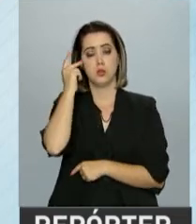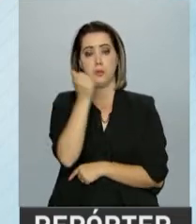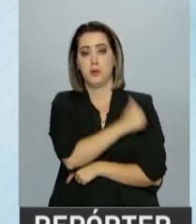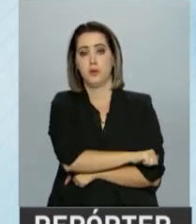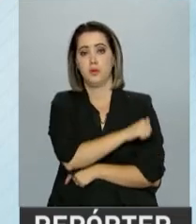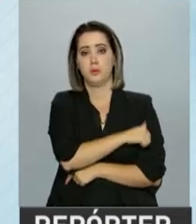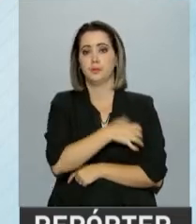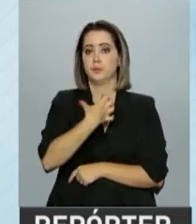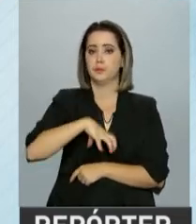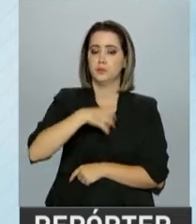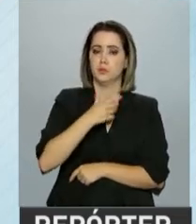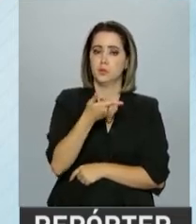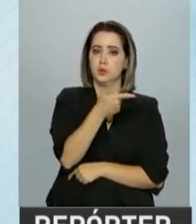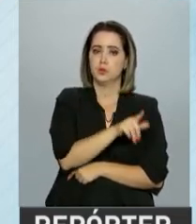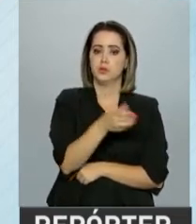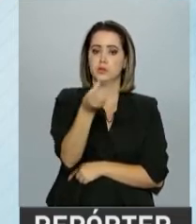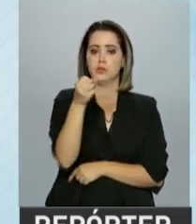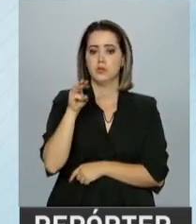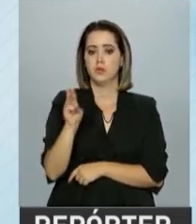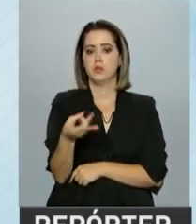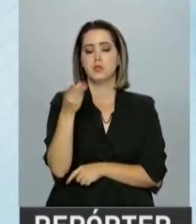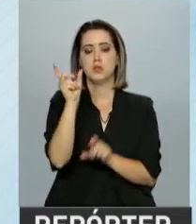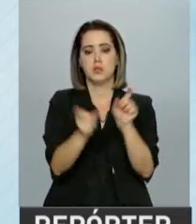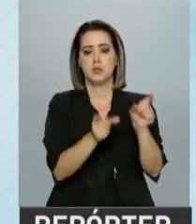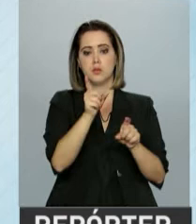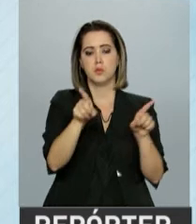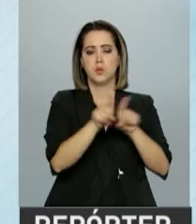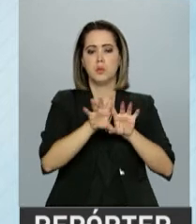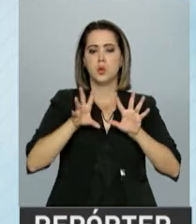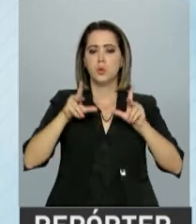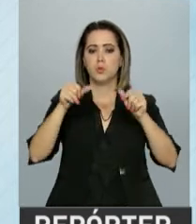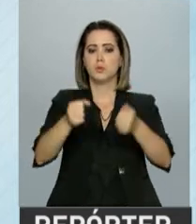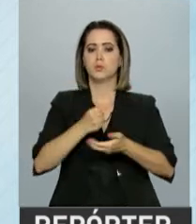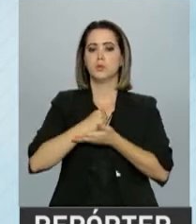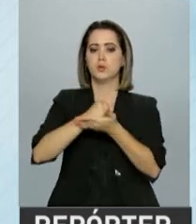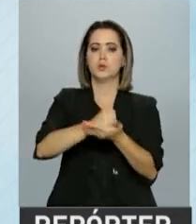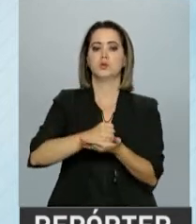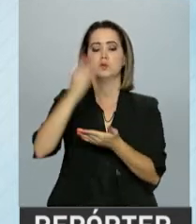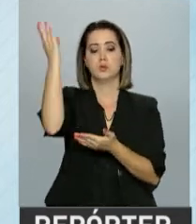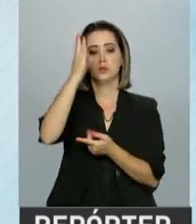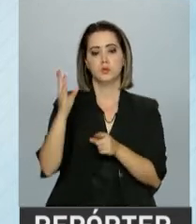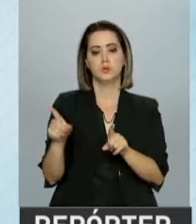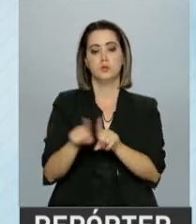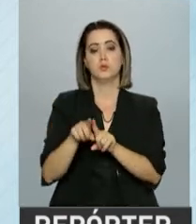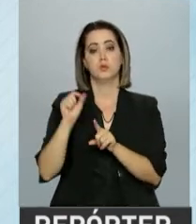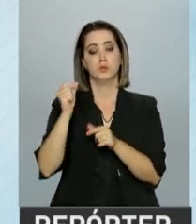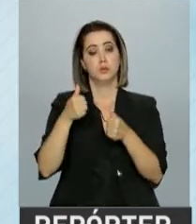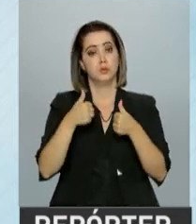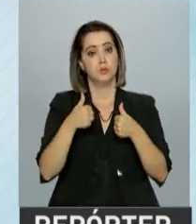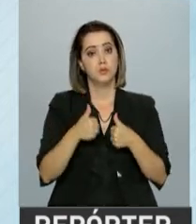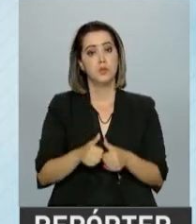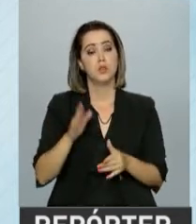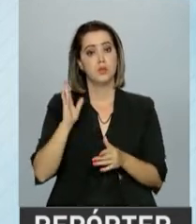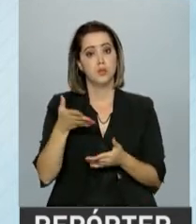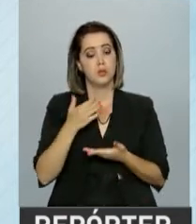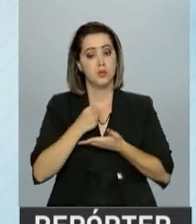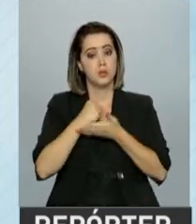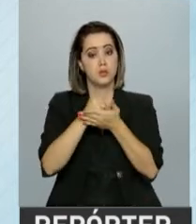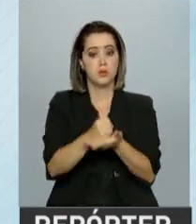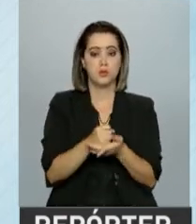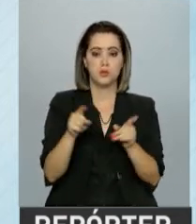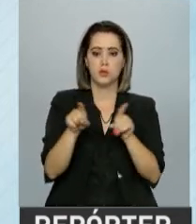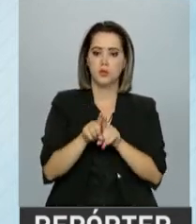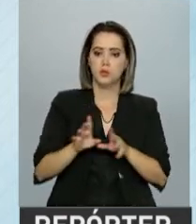de Janeiro e Bahia. Outras 6 milhões de doses também estão disponíveis nos postos de saúde de todo o país e já fazem parte da